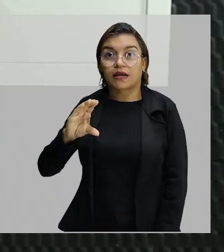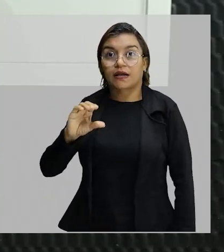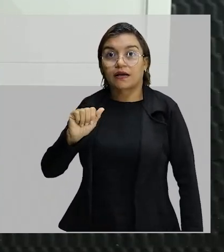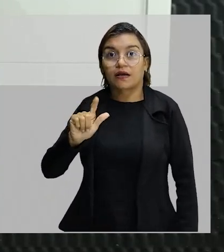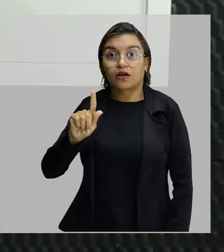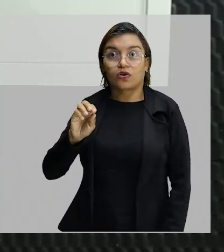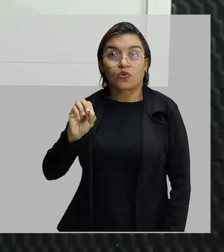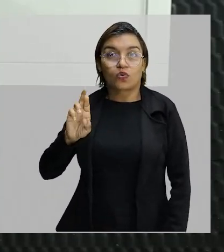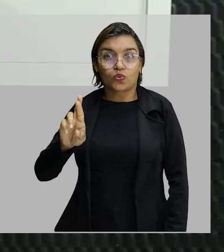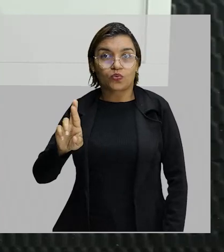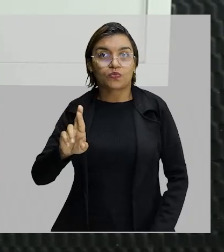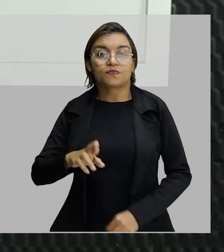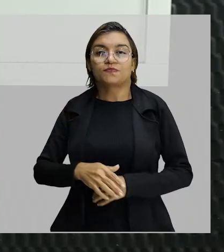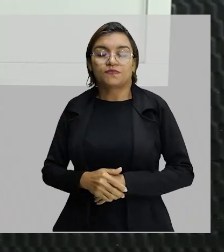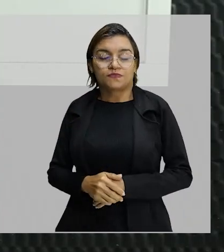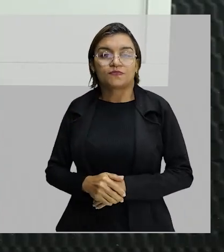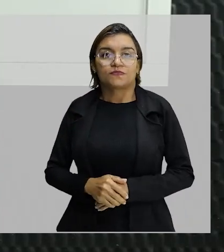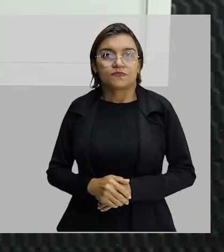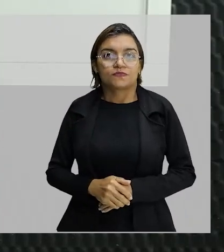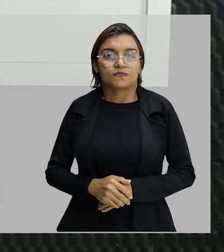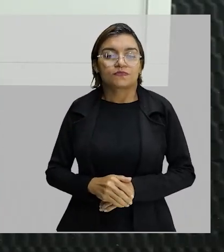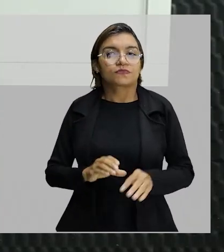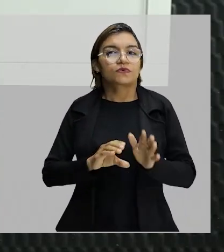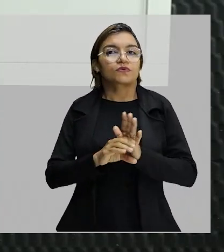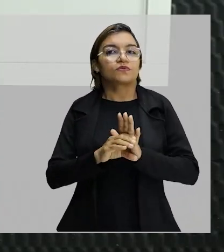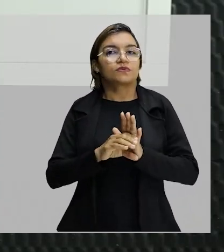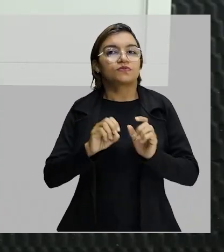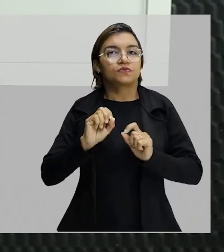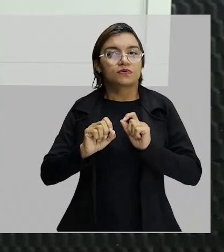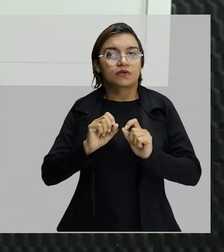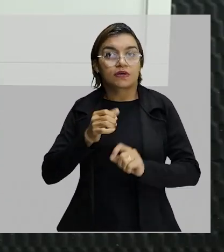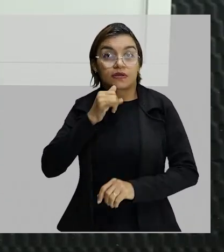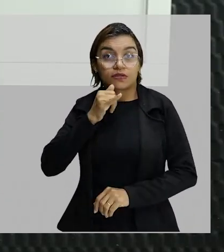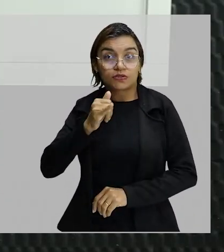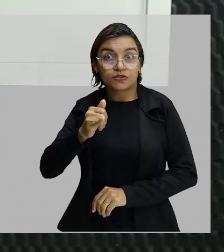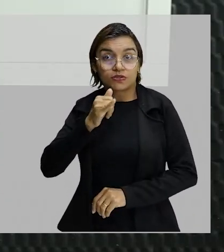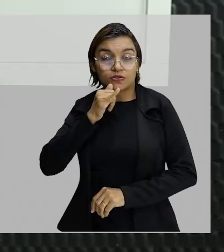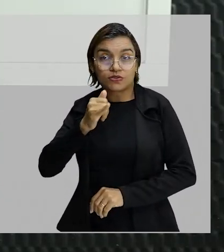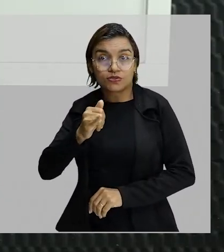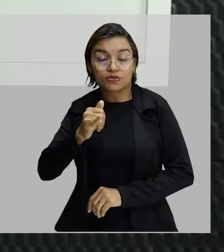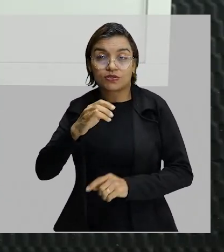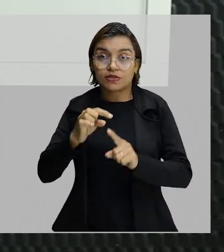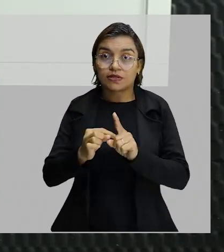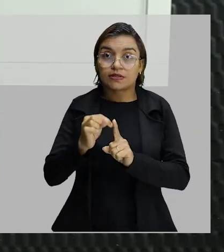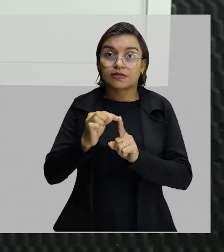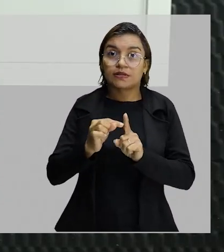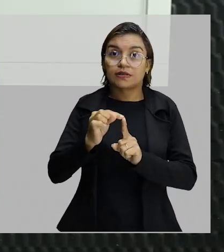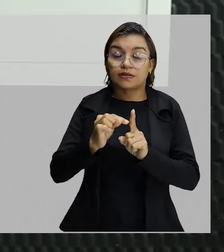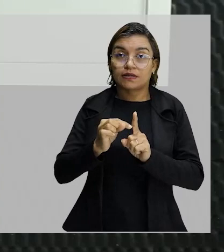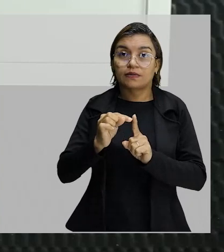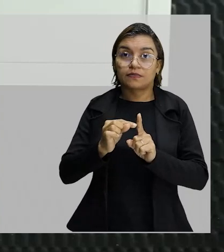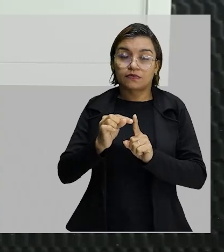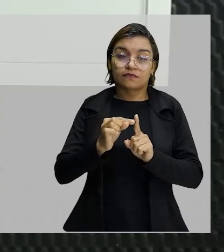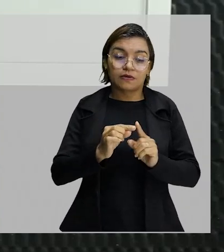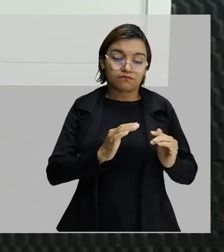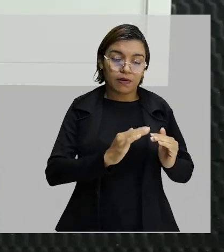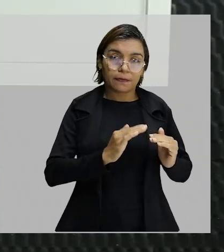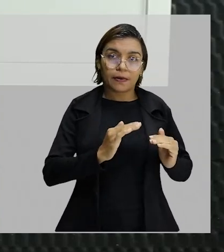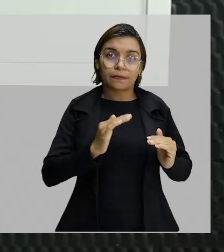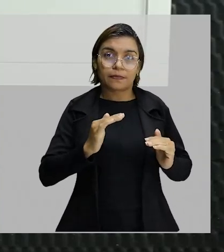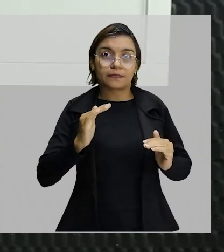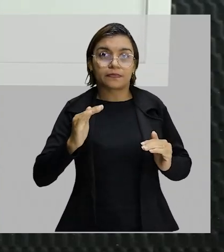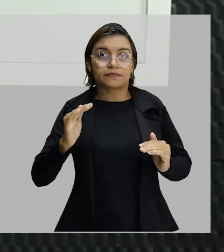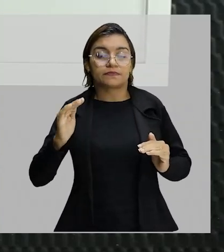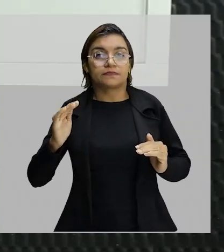relembrar o conceito de calor. Calor é energia térmica em trânsito, né, que vai fluir do corpo de maior para o de menor temperatura, né?